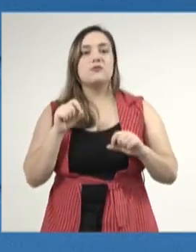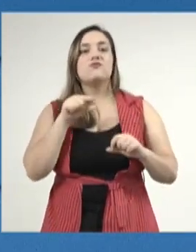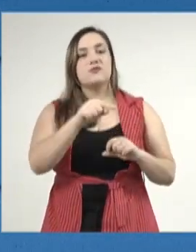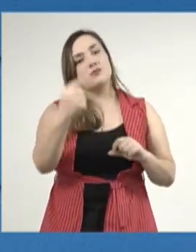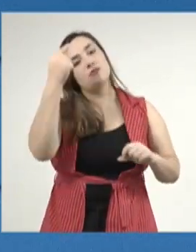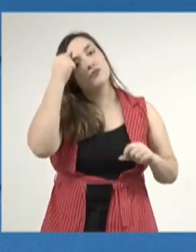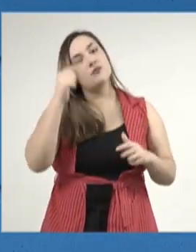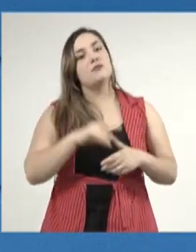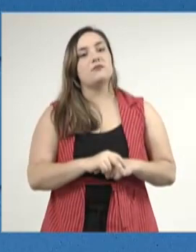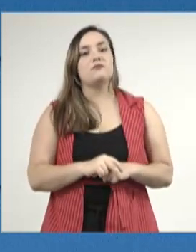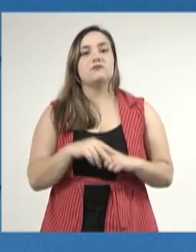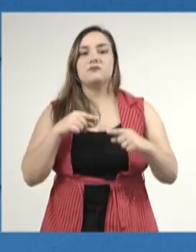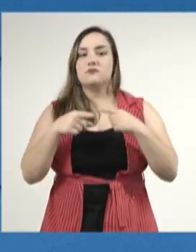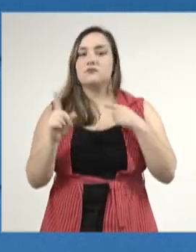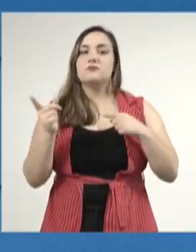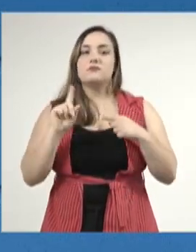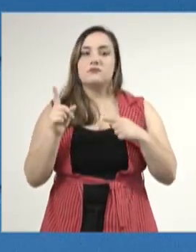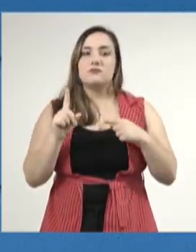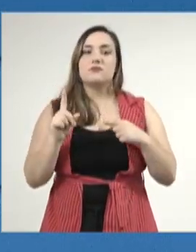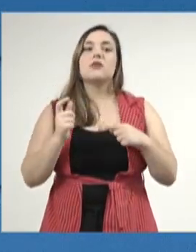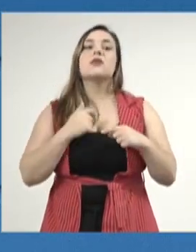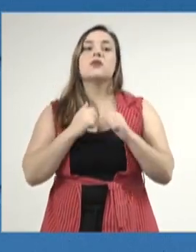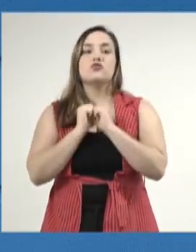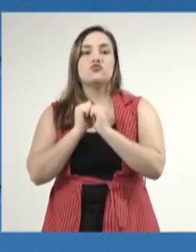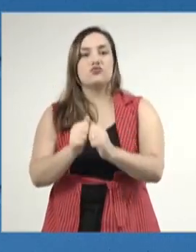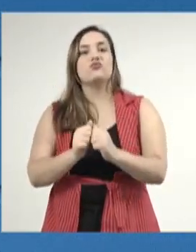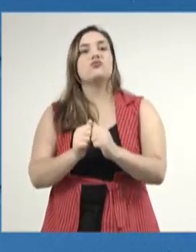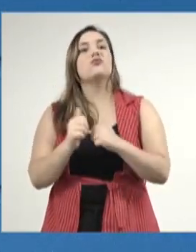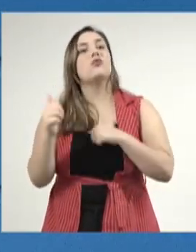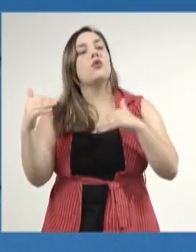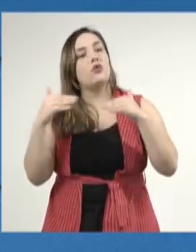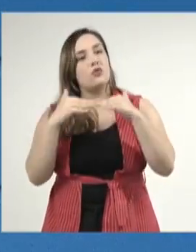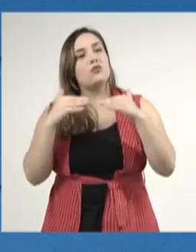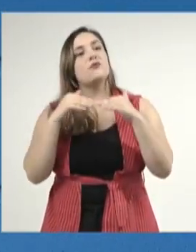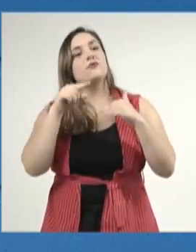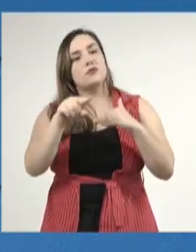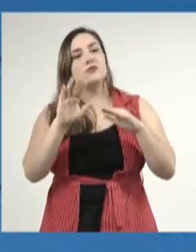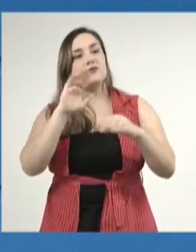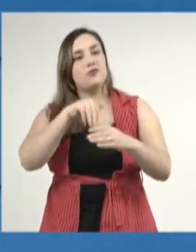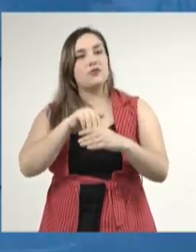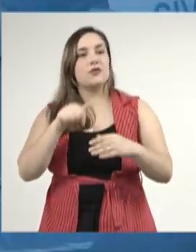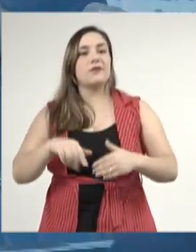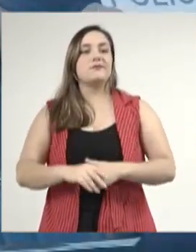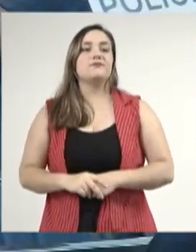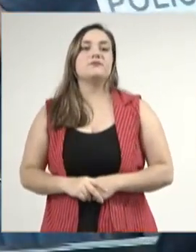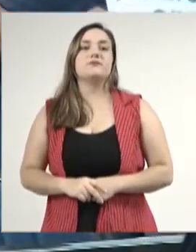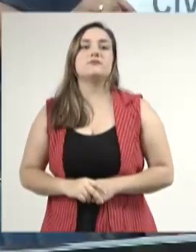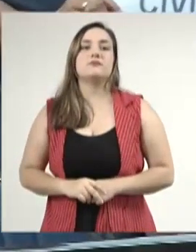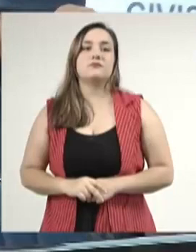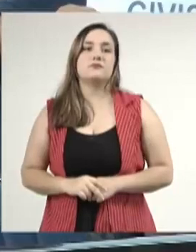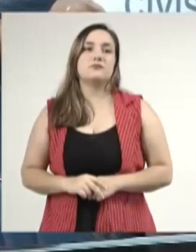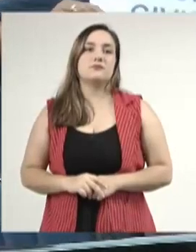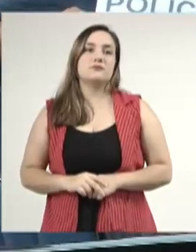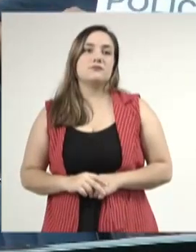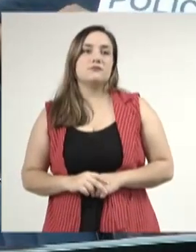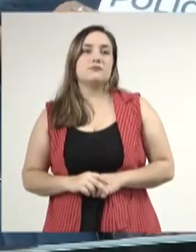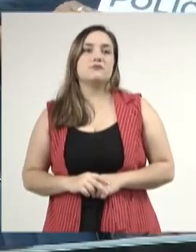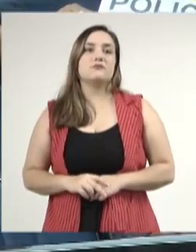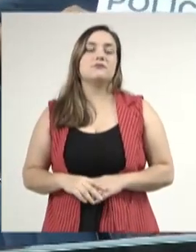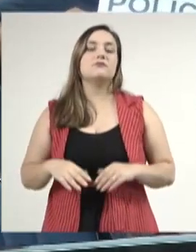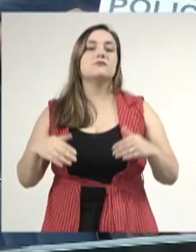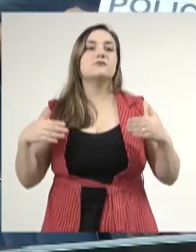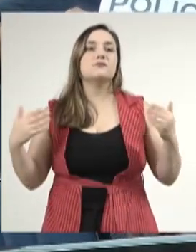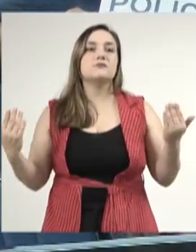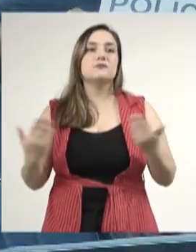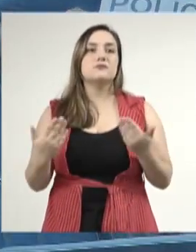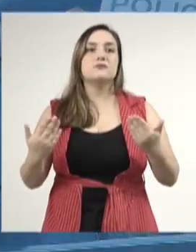entenderem que não atende a categoria, eu estarei acompanhando vocês, os vossos aqui no plenário. Senhor presidente, eu quero